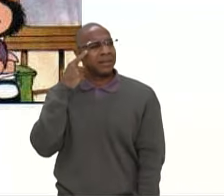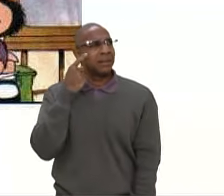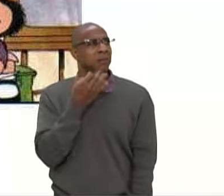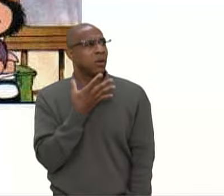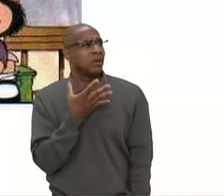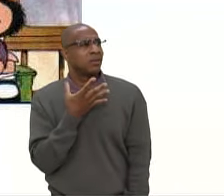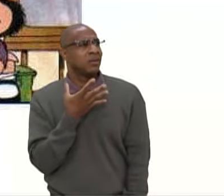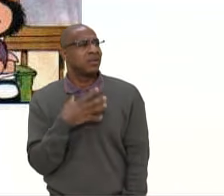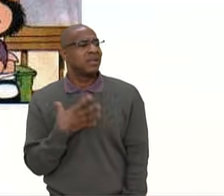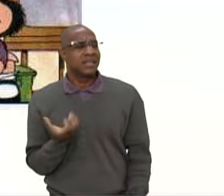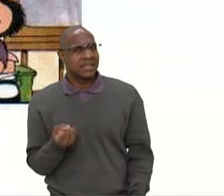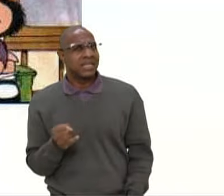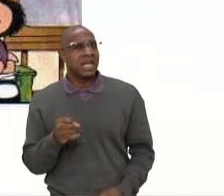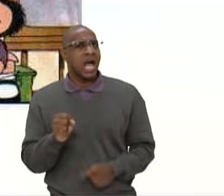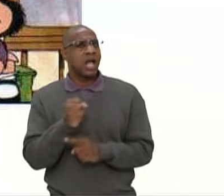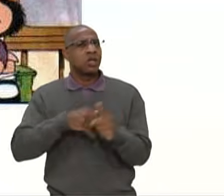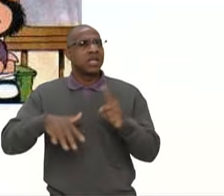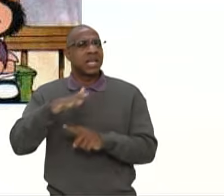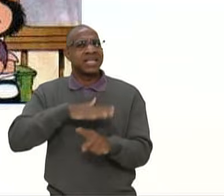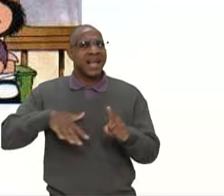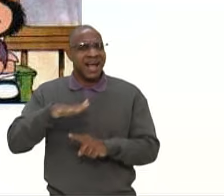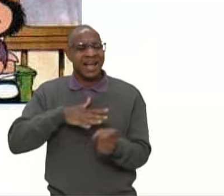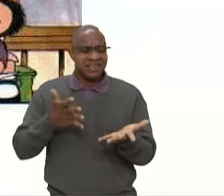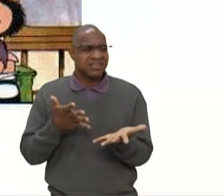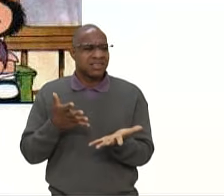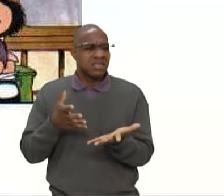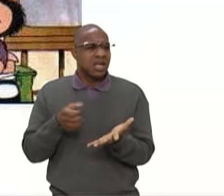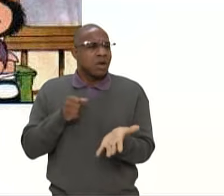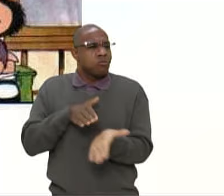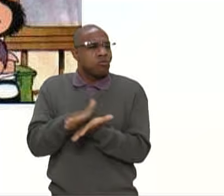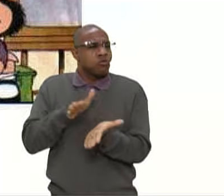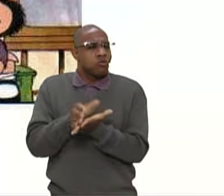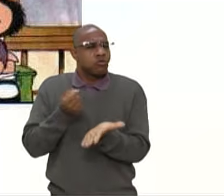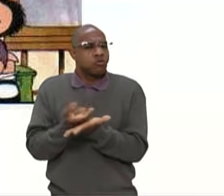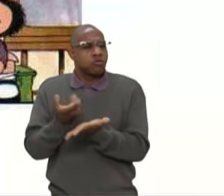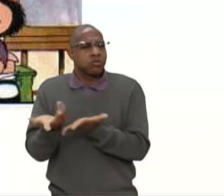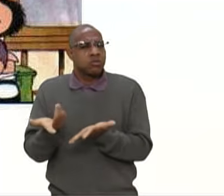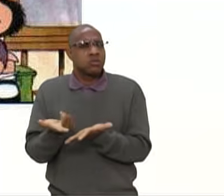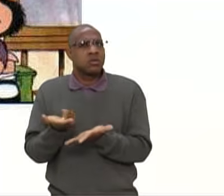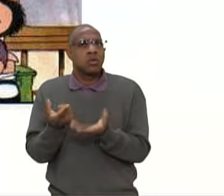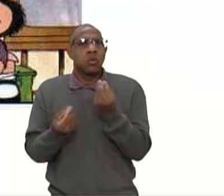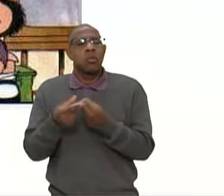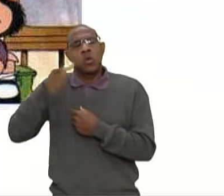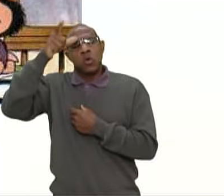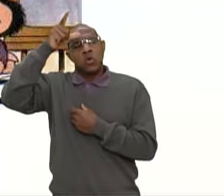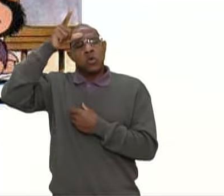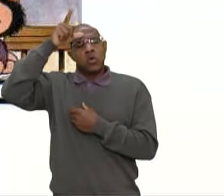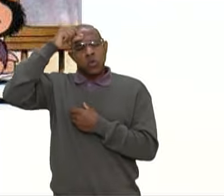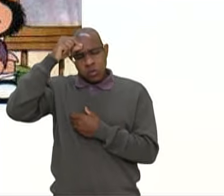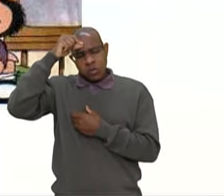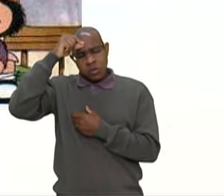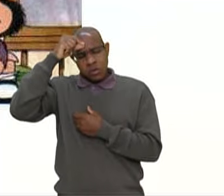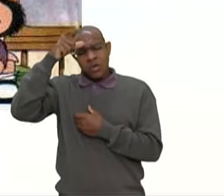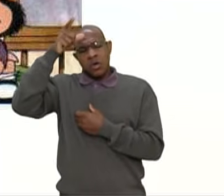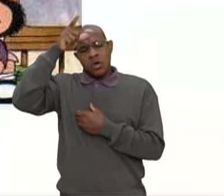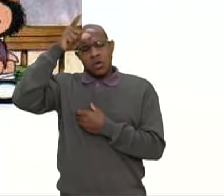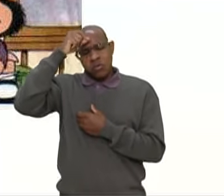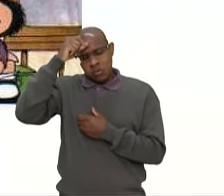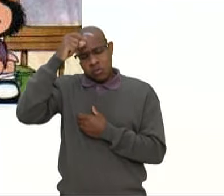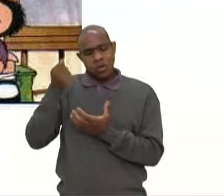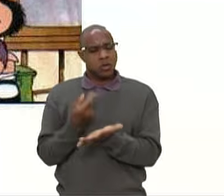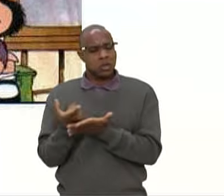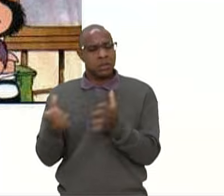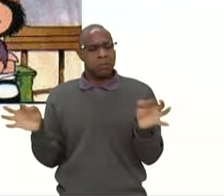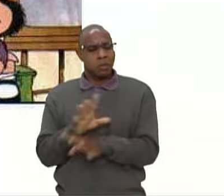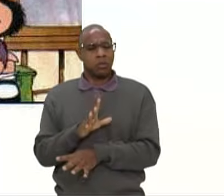e quando a sociedade de consumo chegar à saciedade de consumo, hein? Então, já pensaram nisso? Quando a gente saciar de consumir, o que